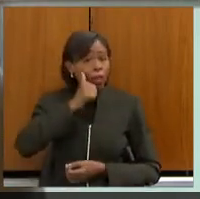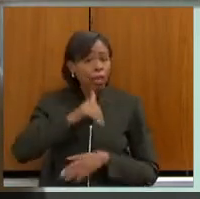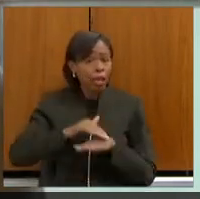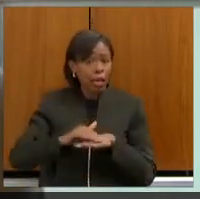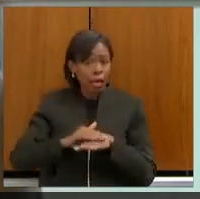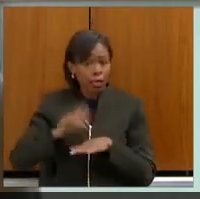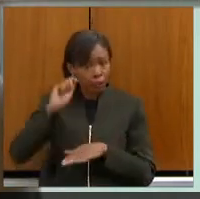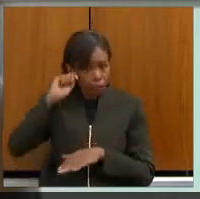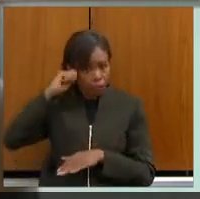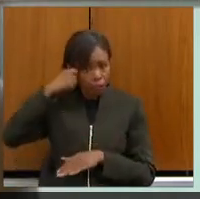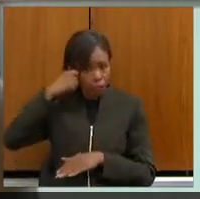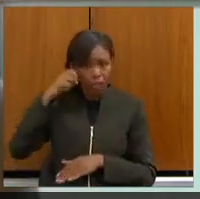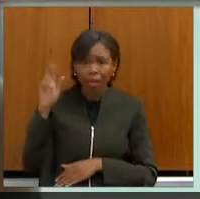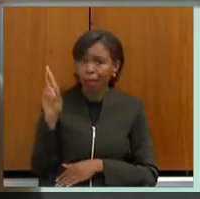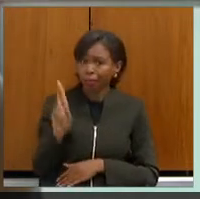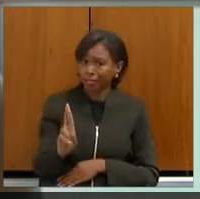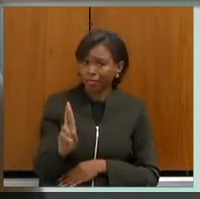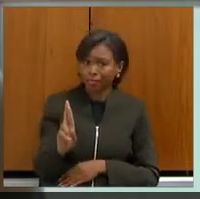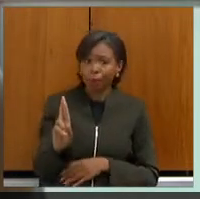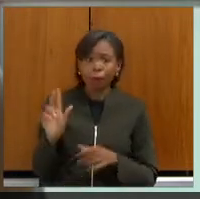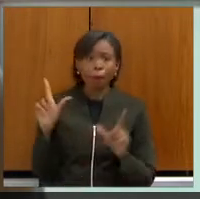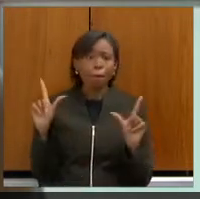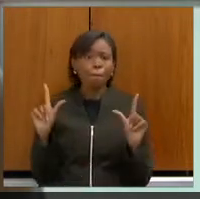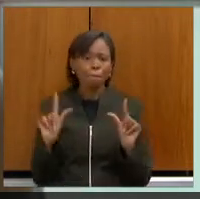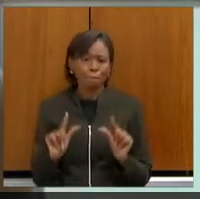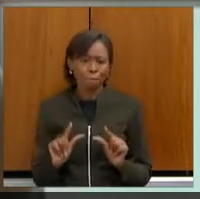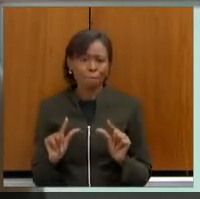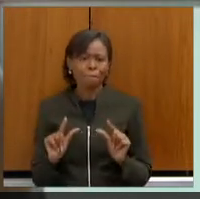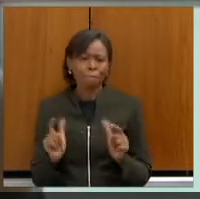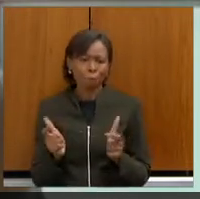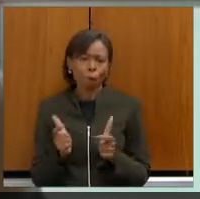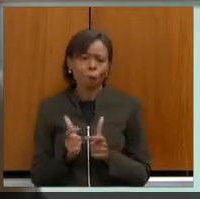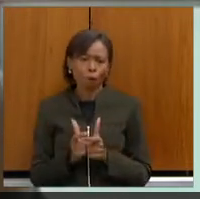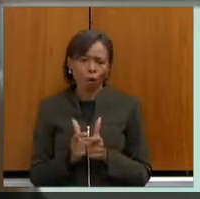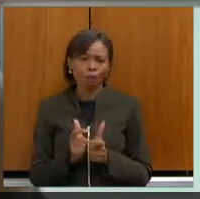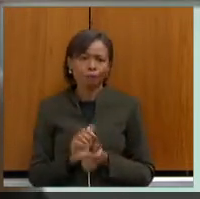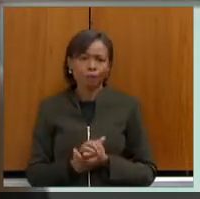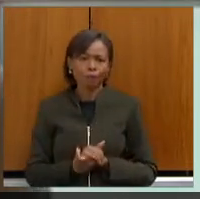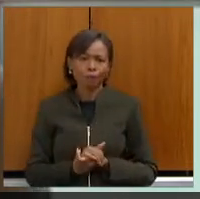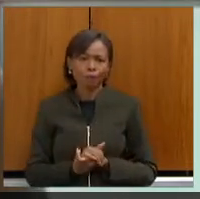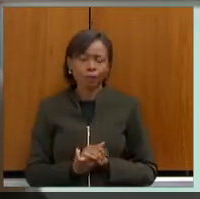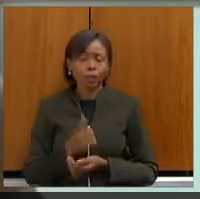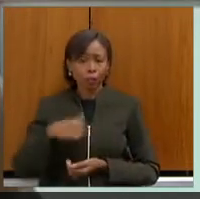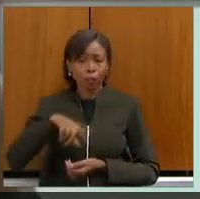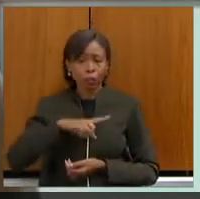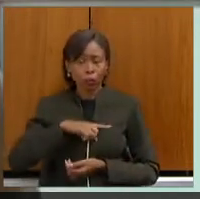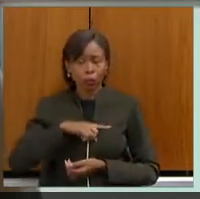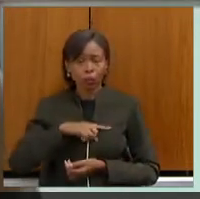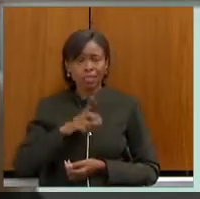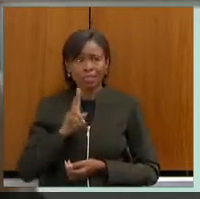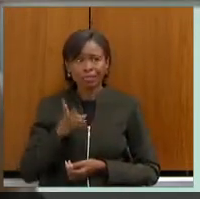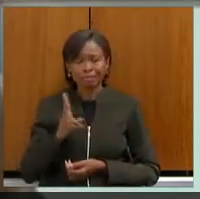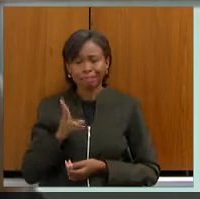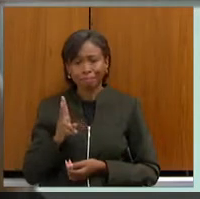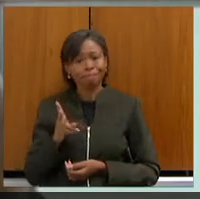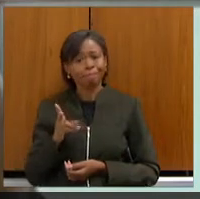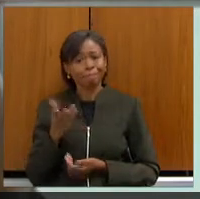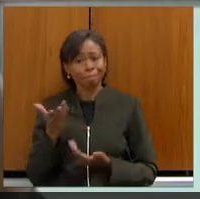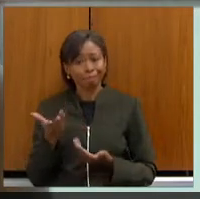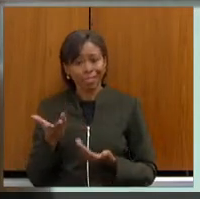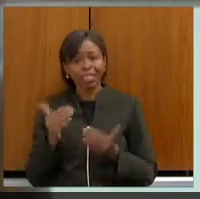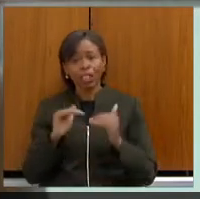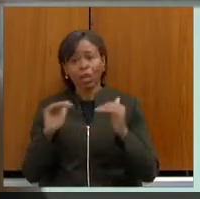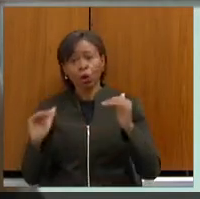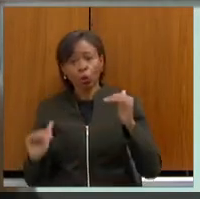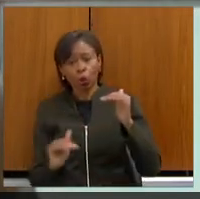essa representatividade ainda menor e enquanto nós tivermos essa situação é de